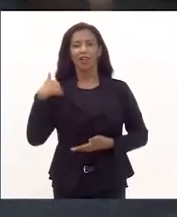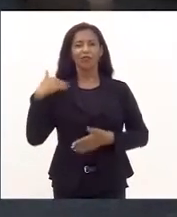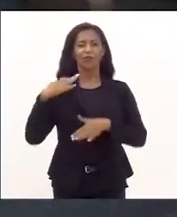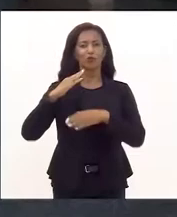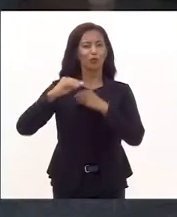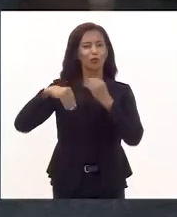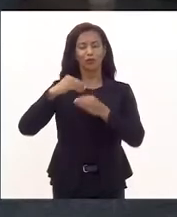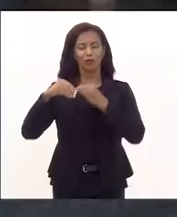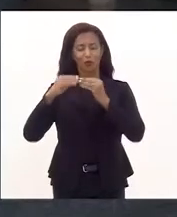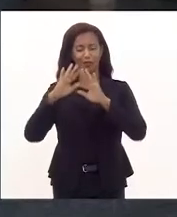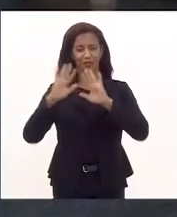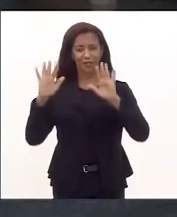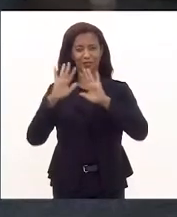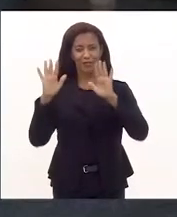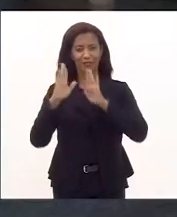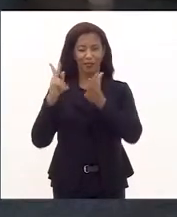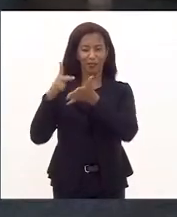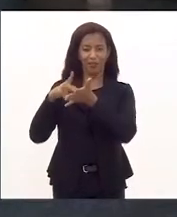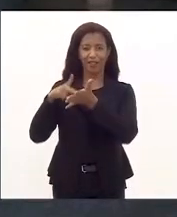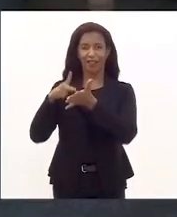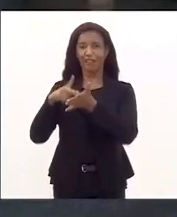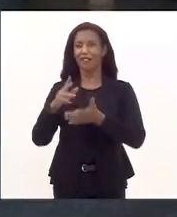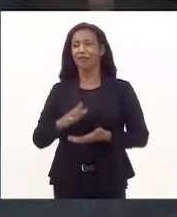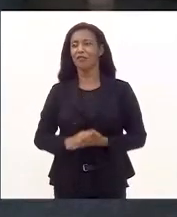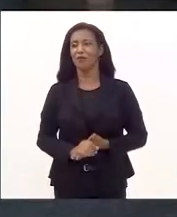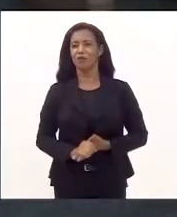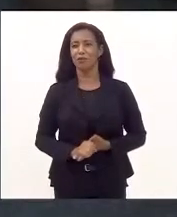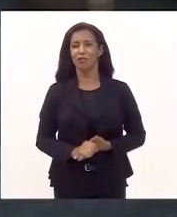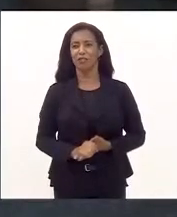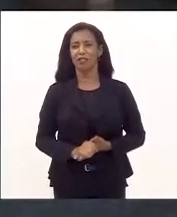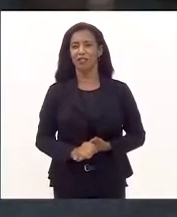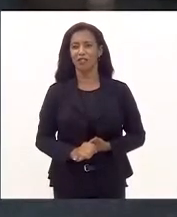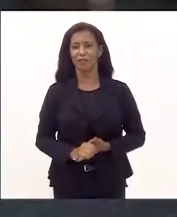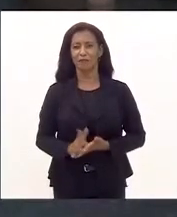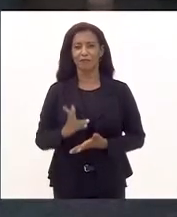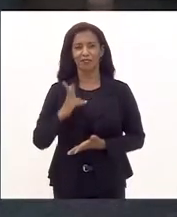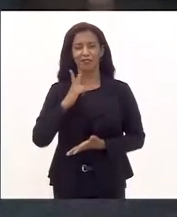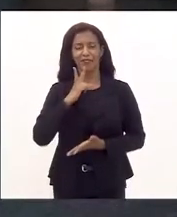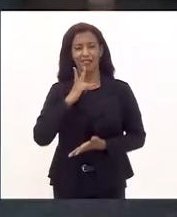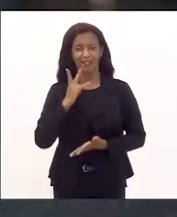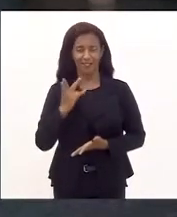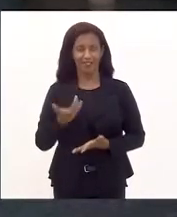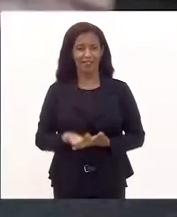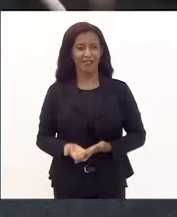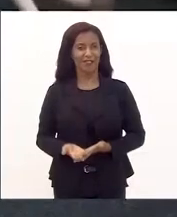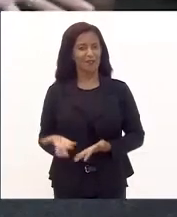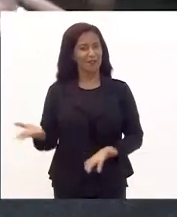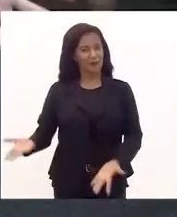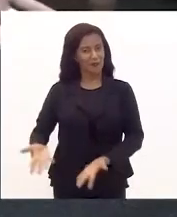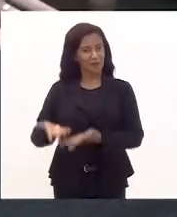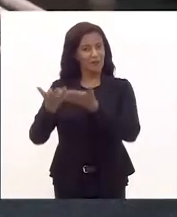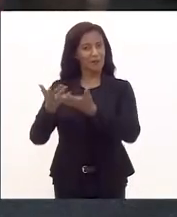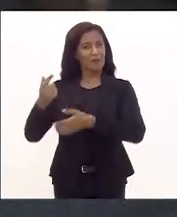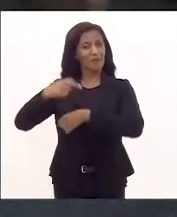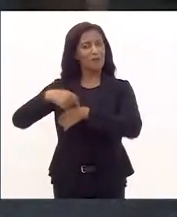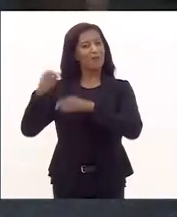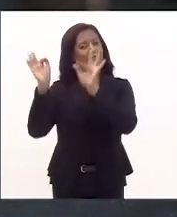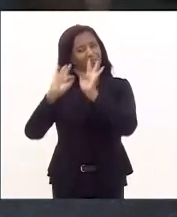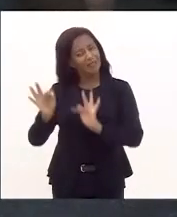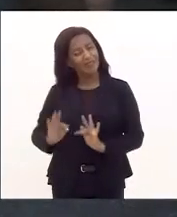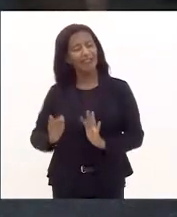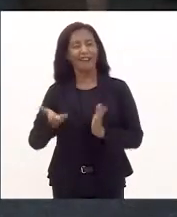né? Agora eu fiz uma misturada. Eu quero elogiar pelo momento de